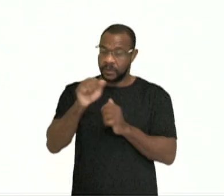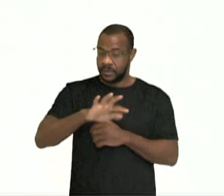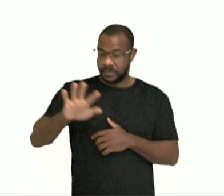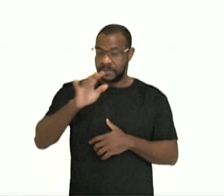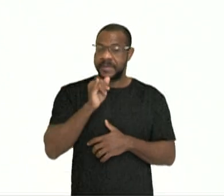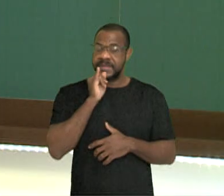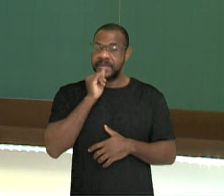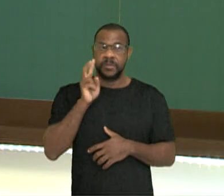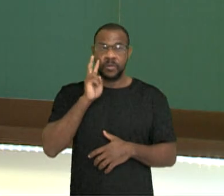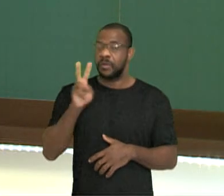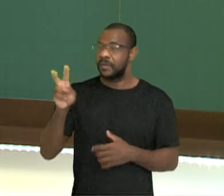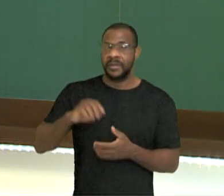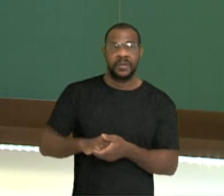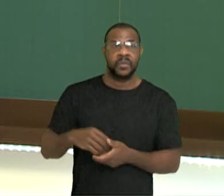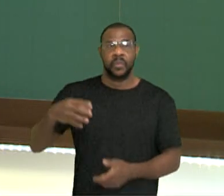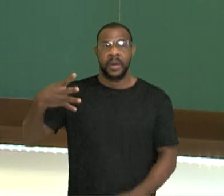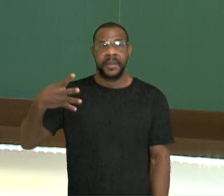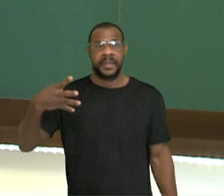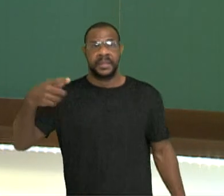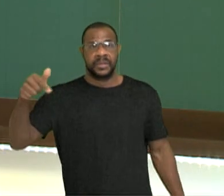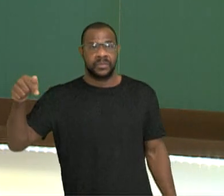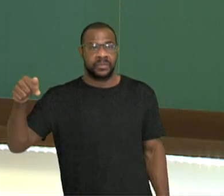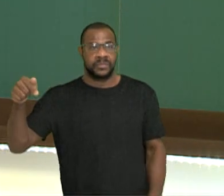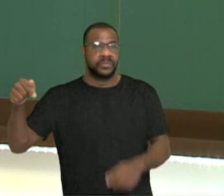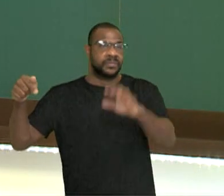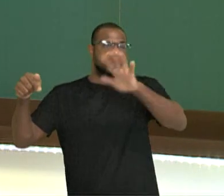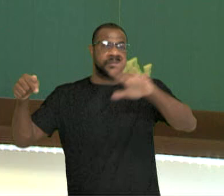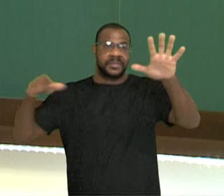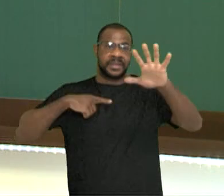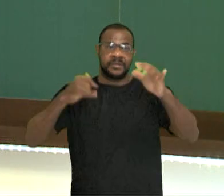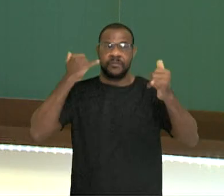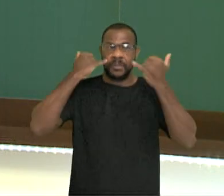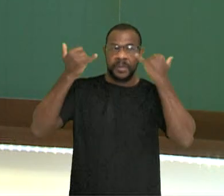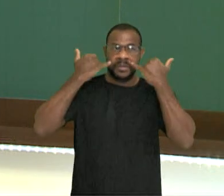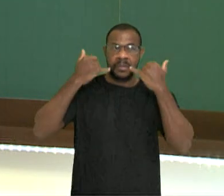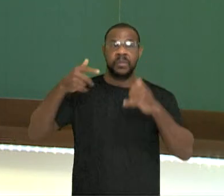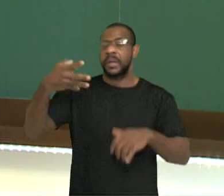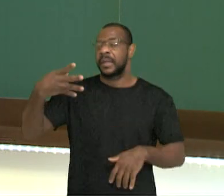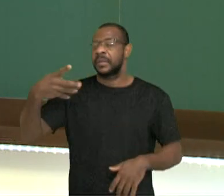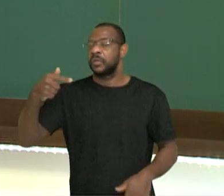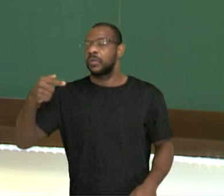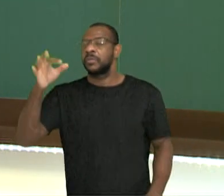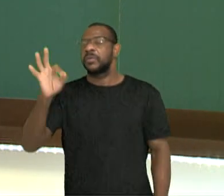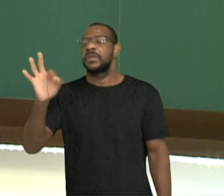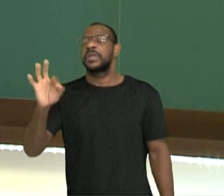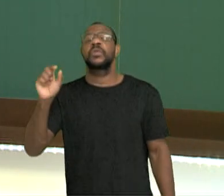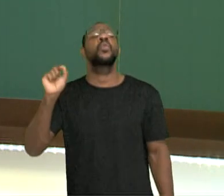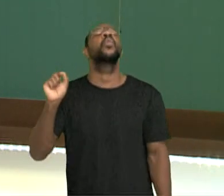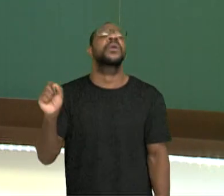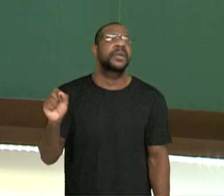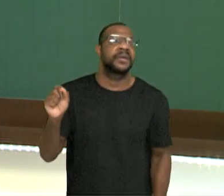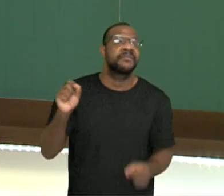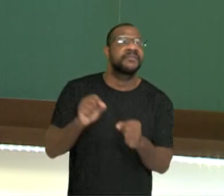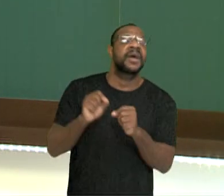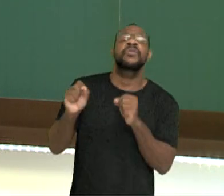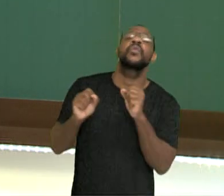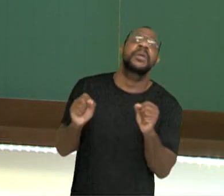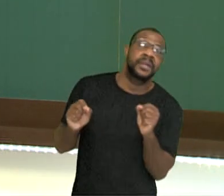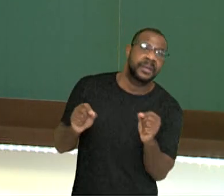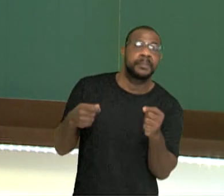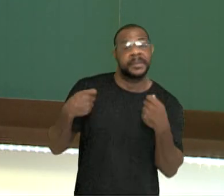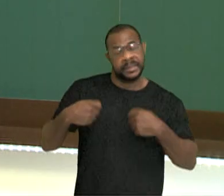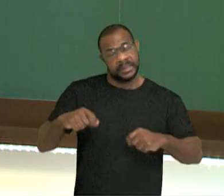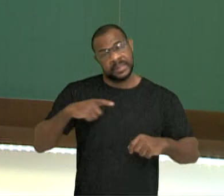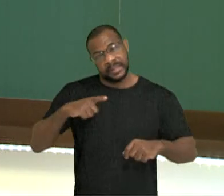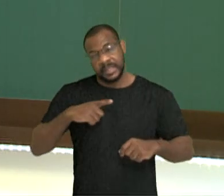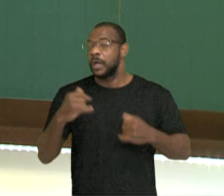aqueles 42% teriam uma informação. 42% do quê? Né? Fazem o quê? Aí teria uma